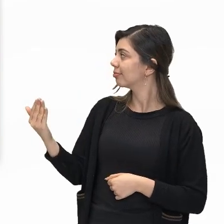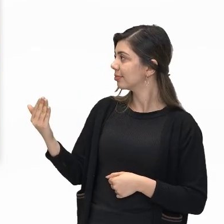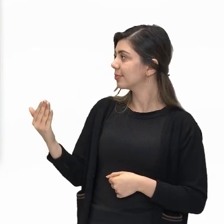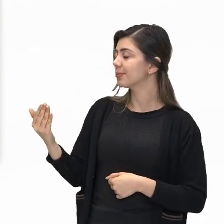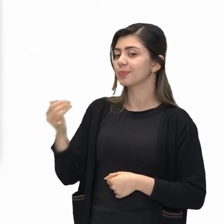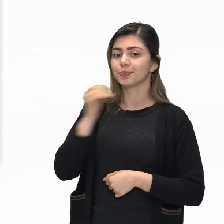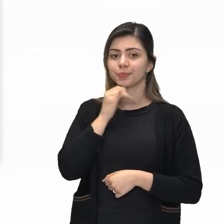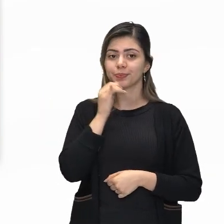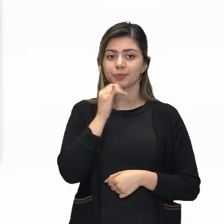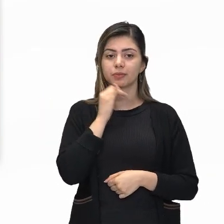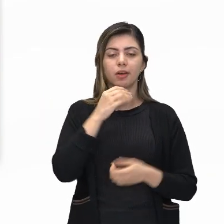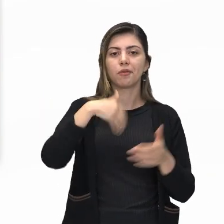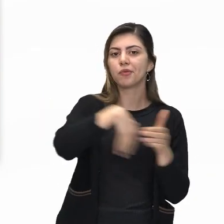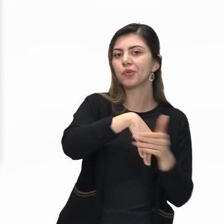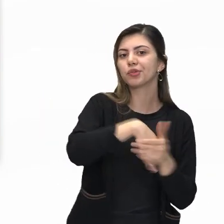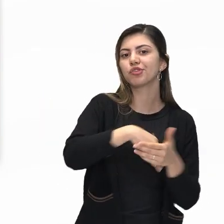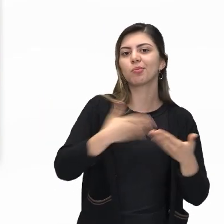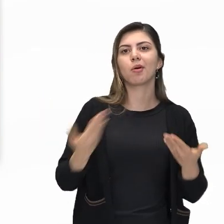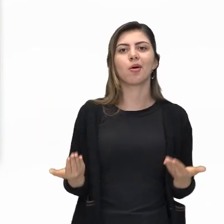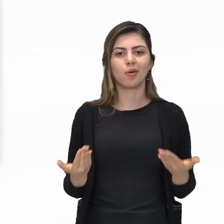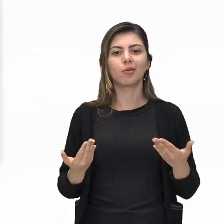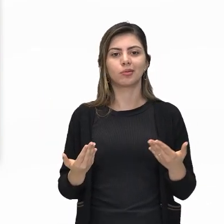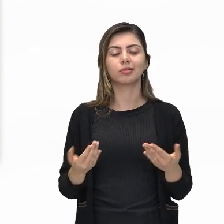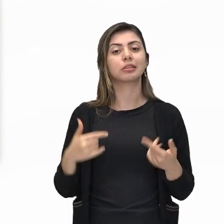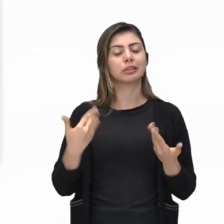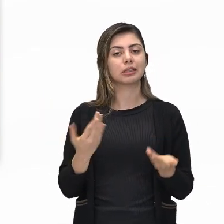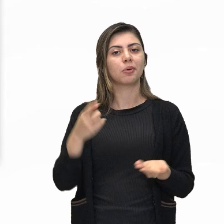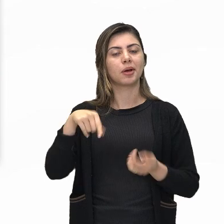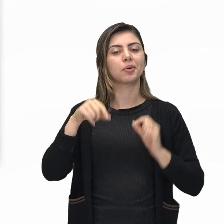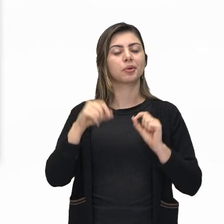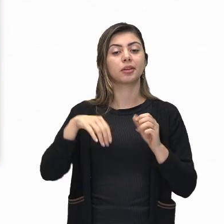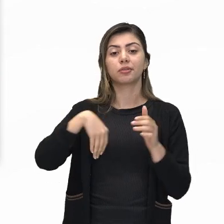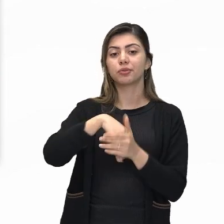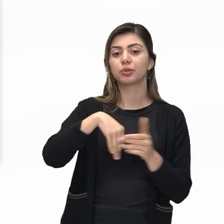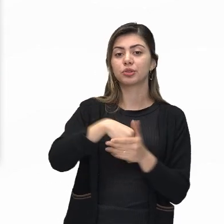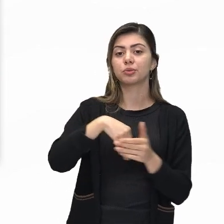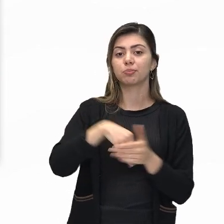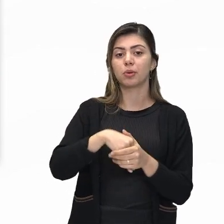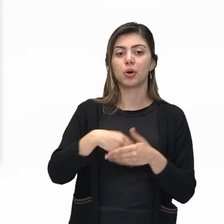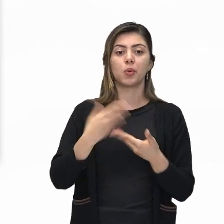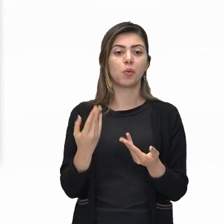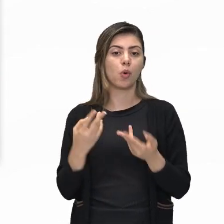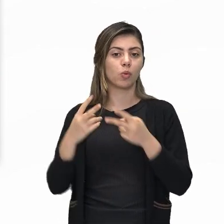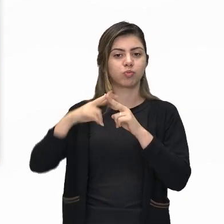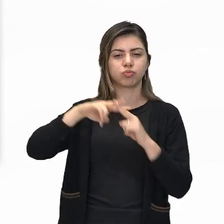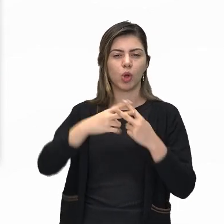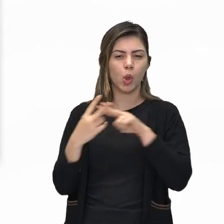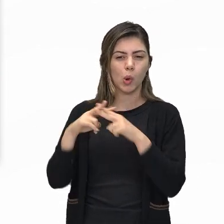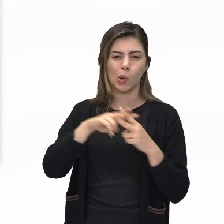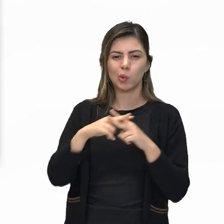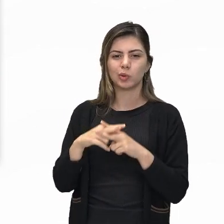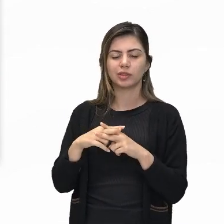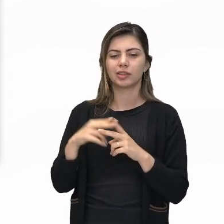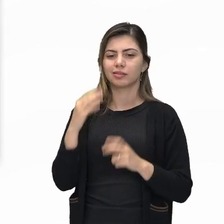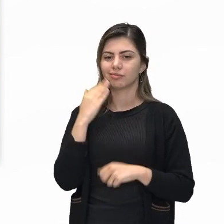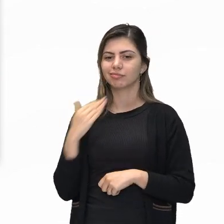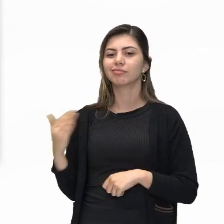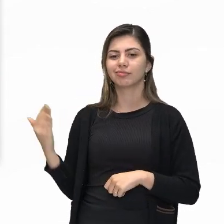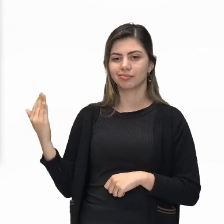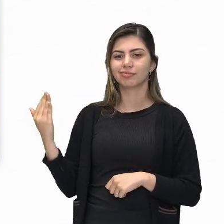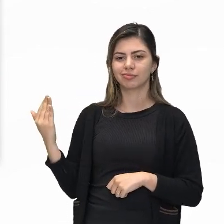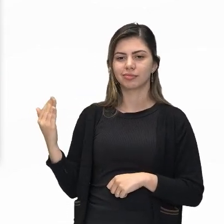por exemplo, o futebol, né? E quando eu falo do futebol e da luta, por exemplo, né, que essa imagem aí embaixo